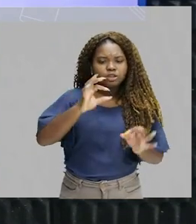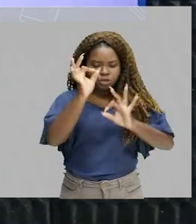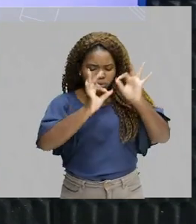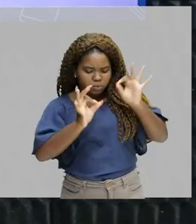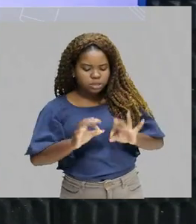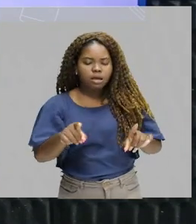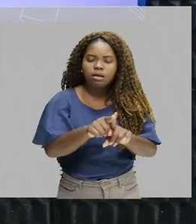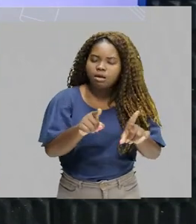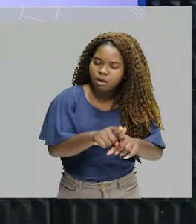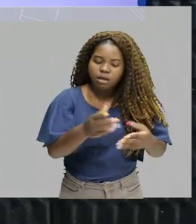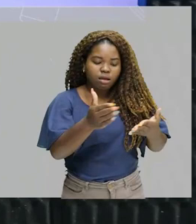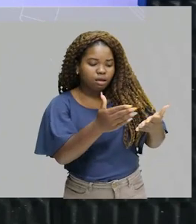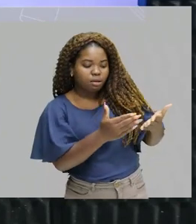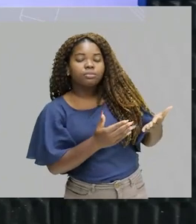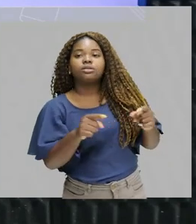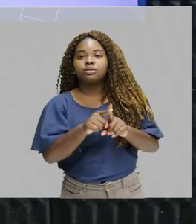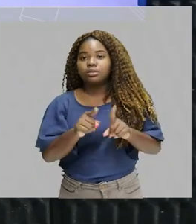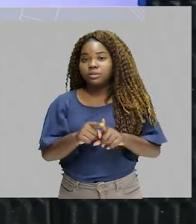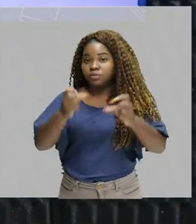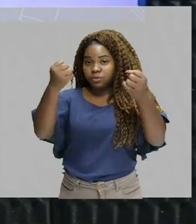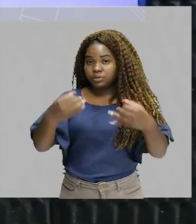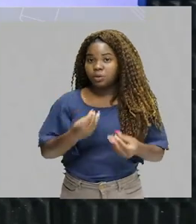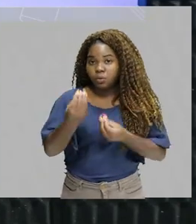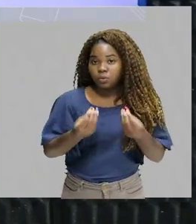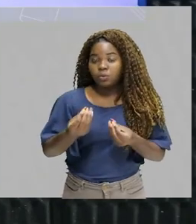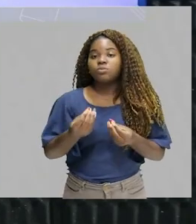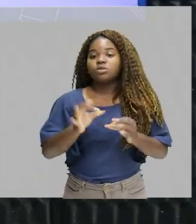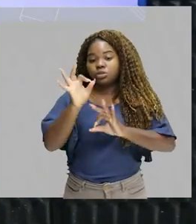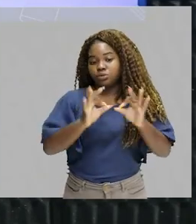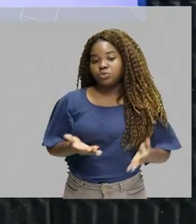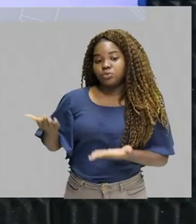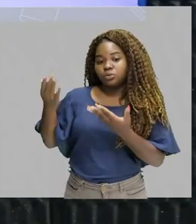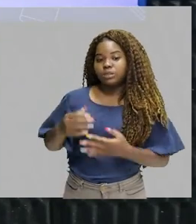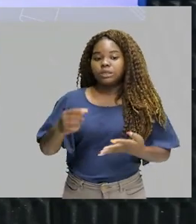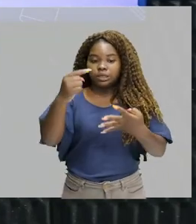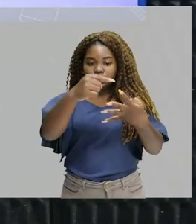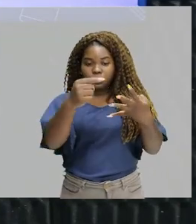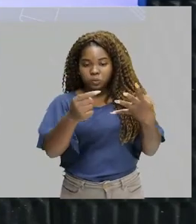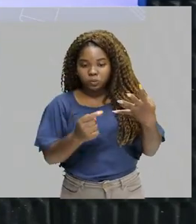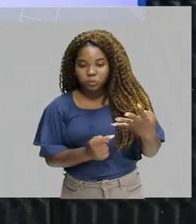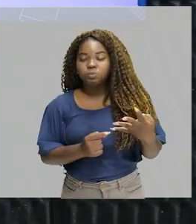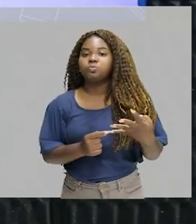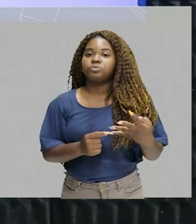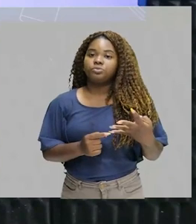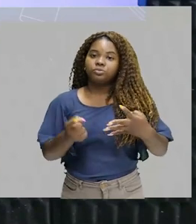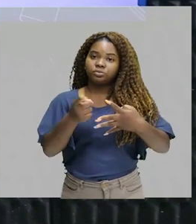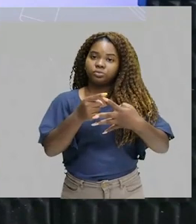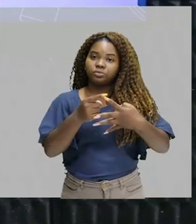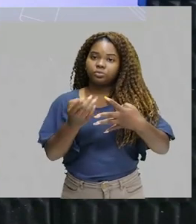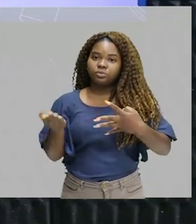cerno também eu dizer como é que essa aa tá divid Hoje a aula tá divid em quatro tpicos